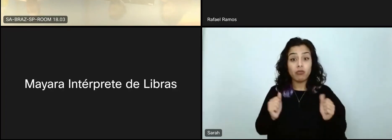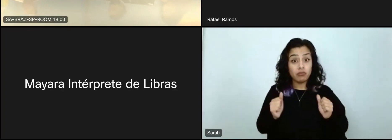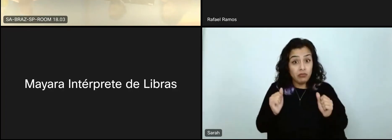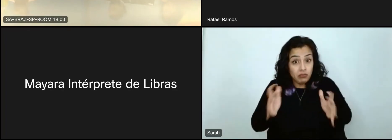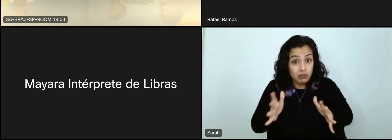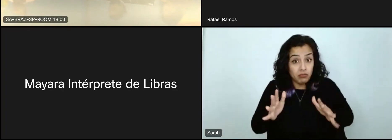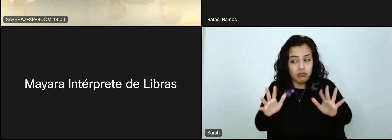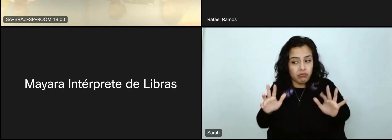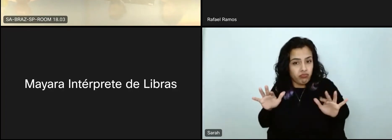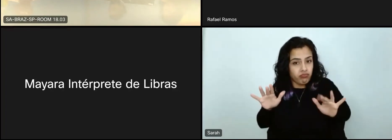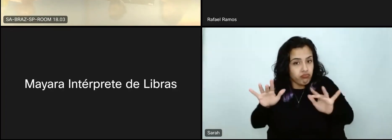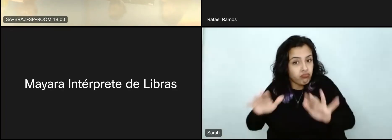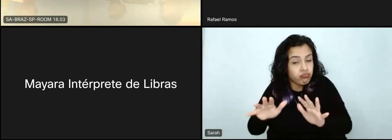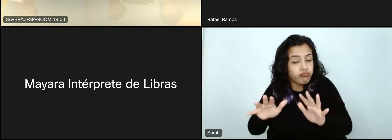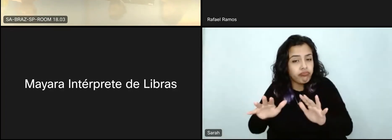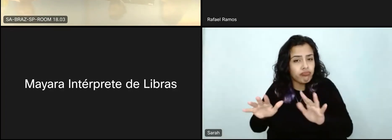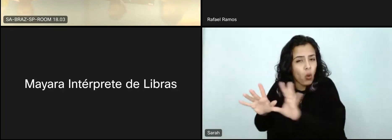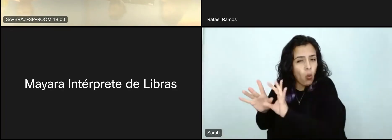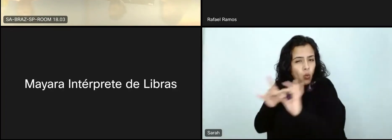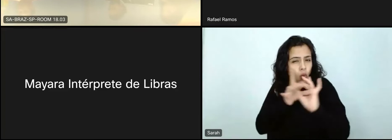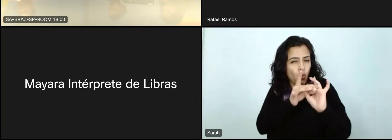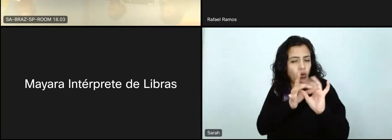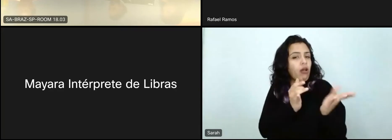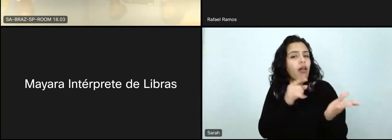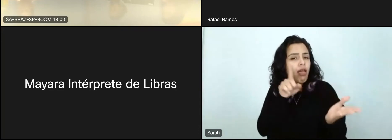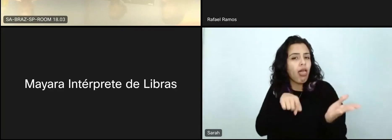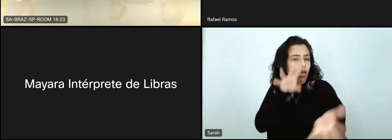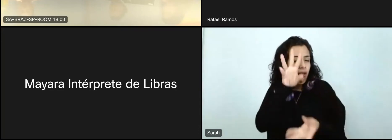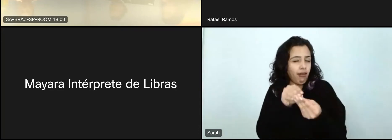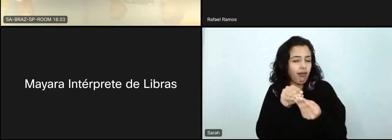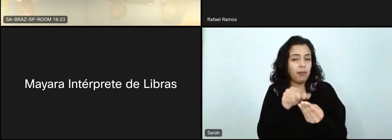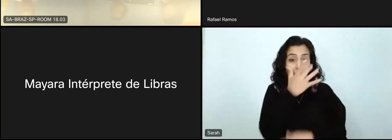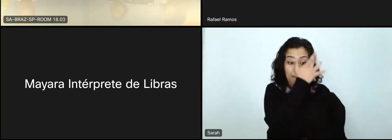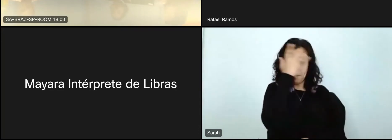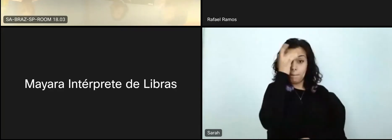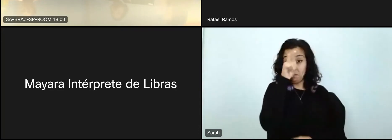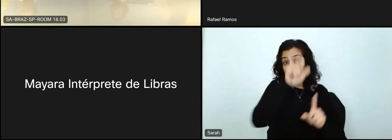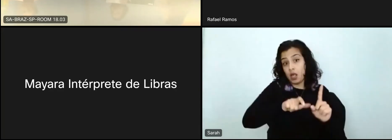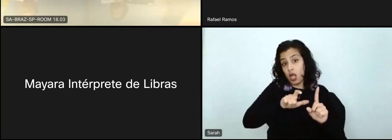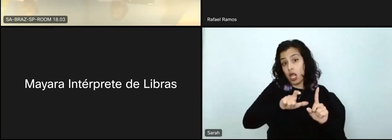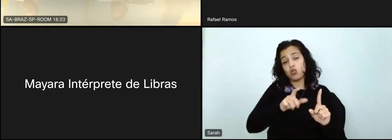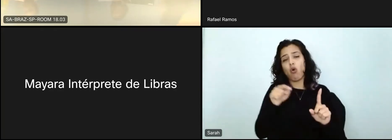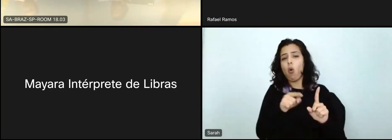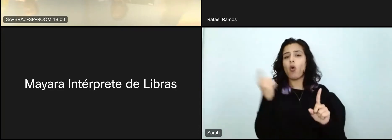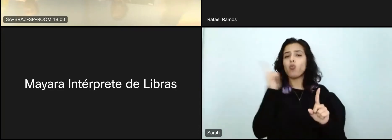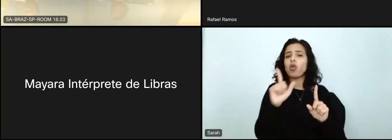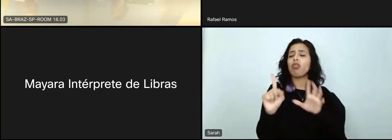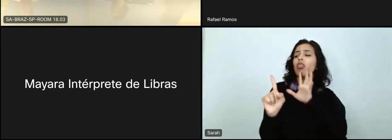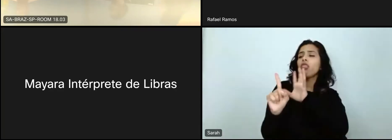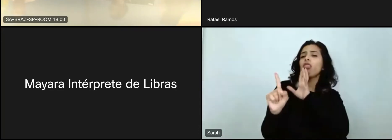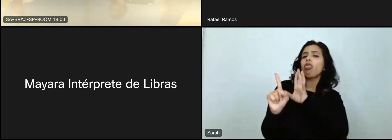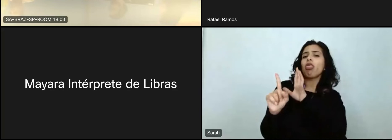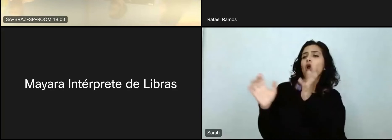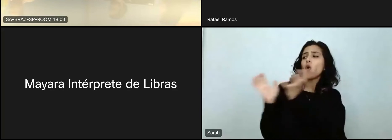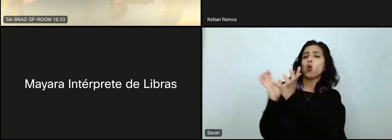manada é justamente isso, é alguém que tendencia as pessoas a irem para um caminho. E esse grupo, por assumir uma identidade coletiva,